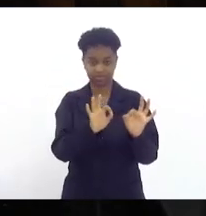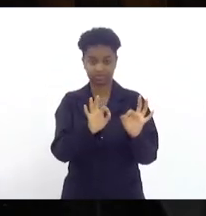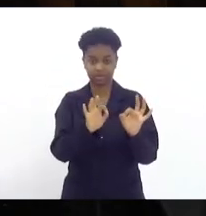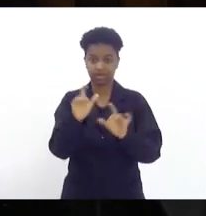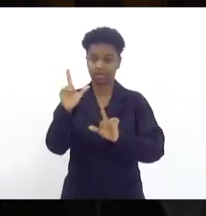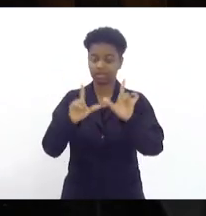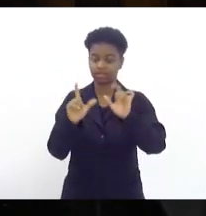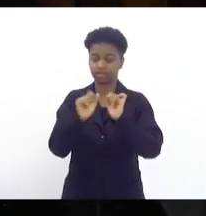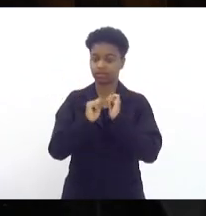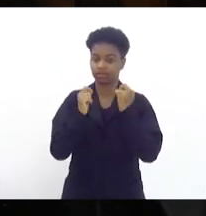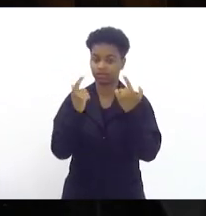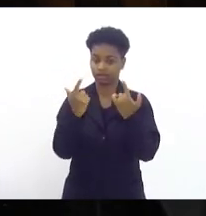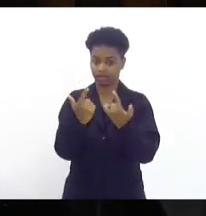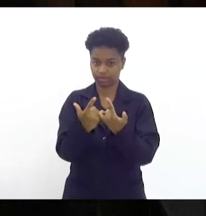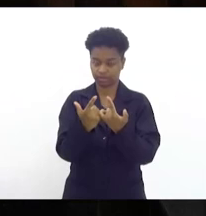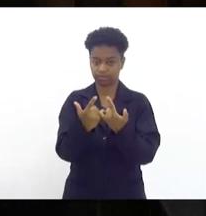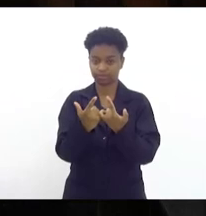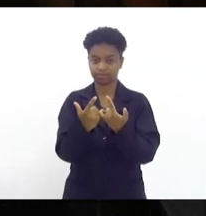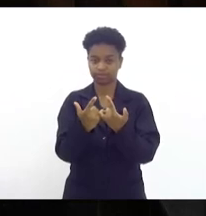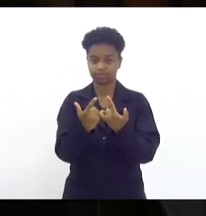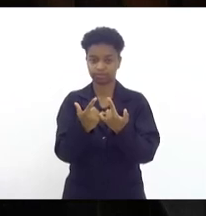da TV alerj